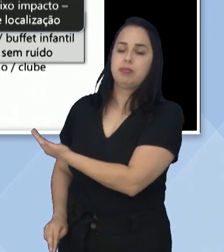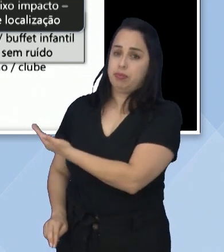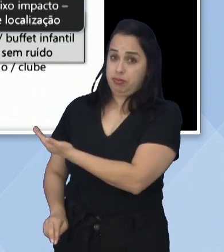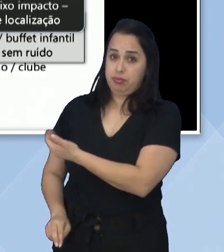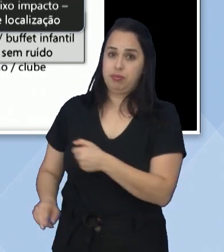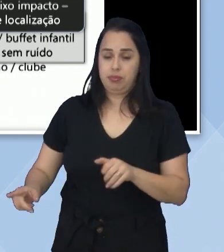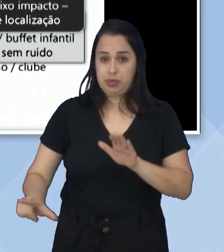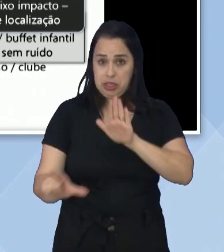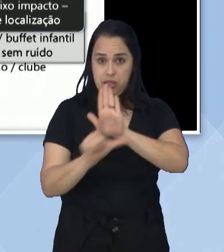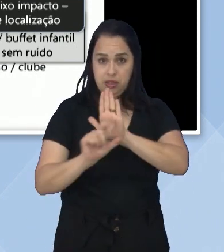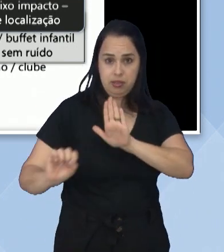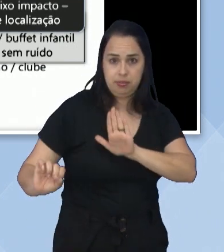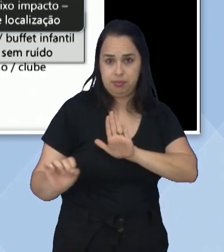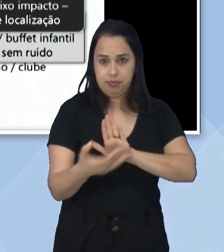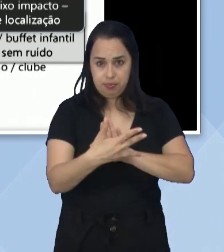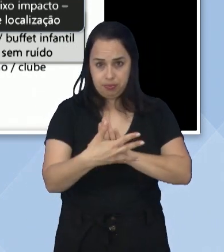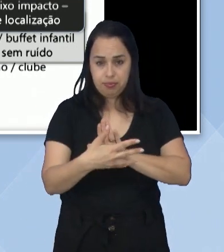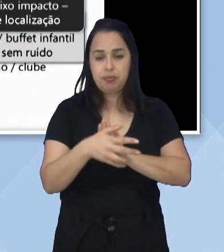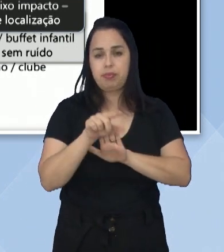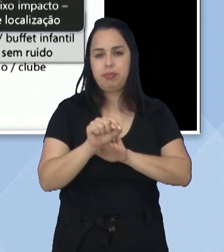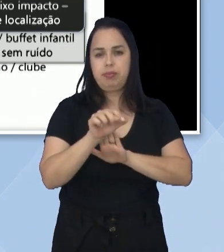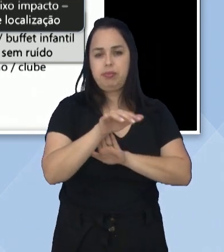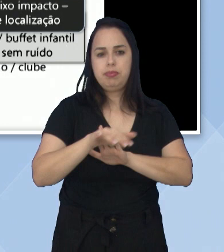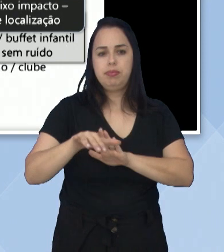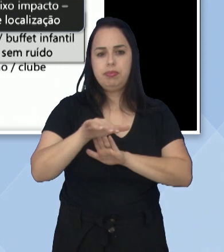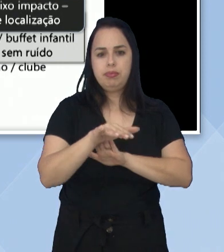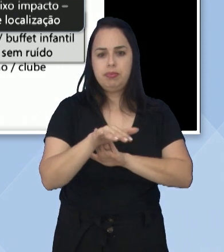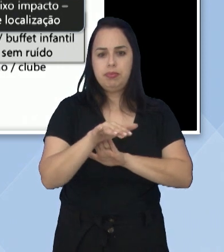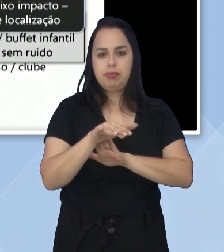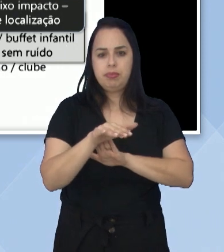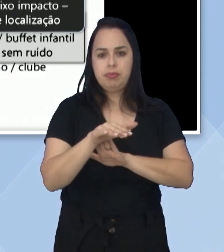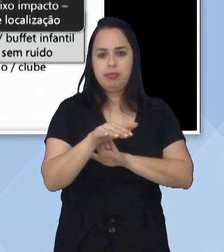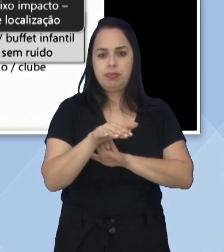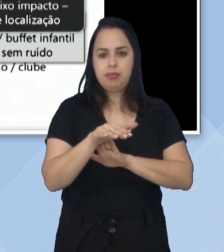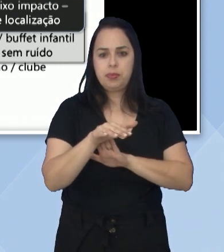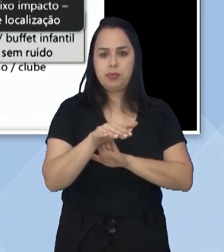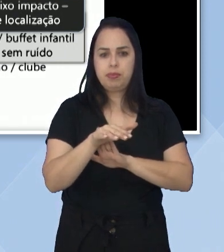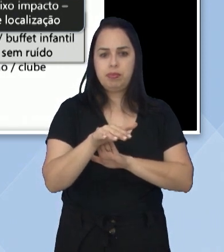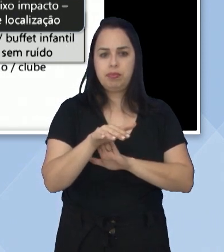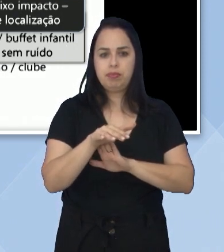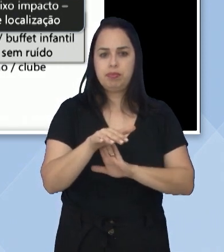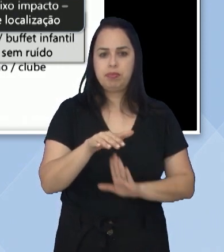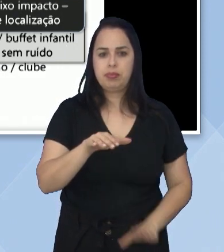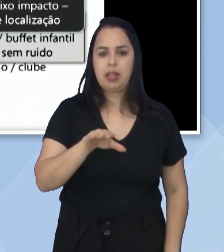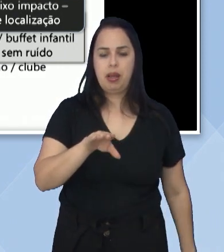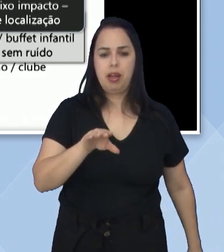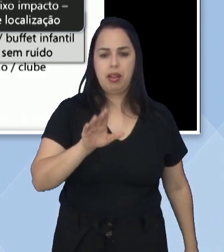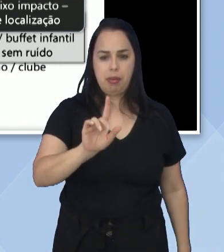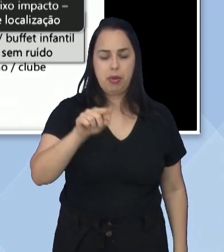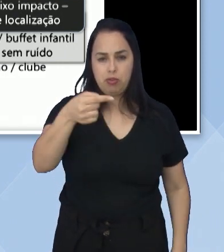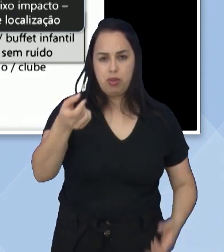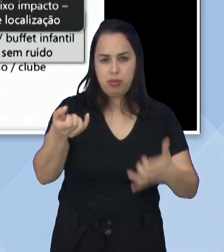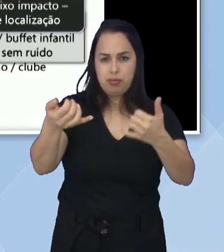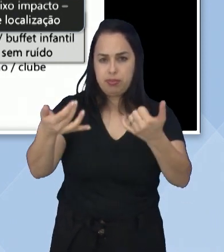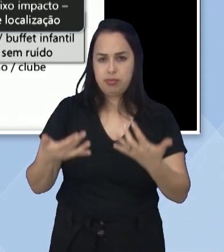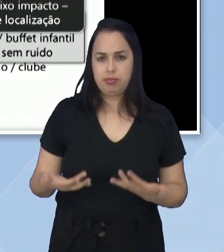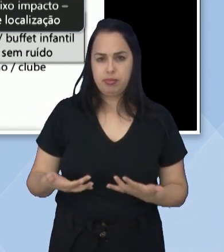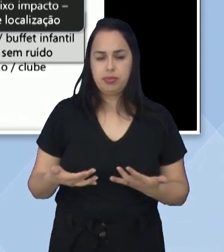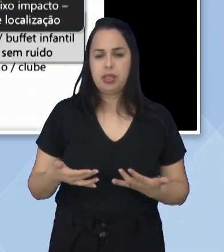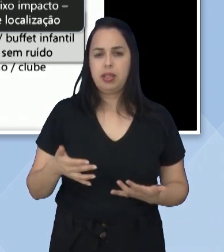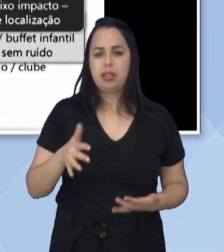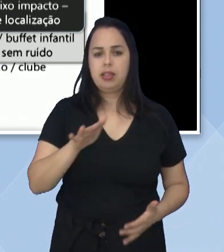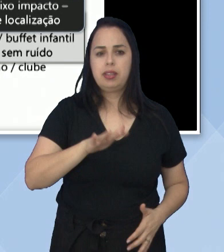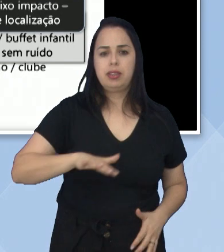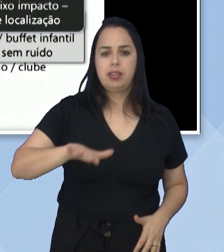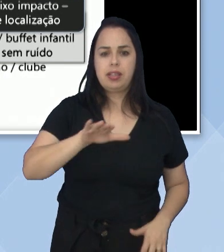nessa legislação na categoria de bar né hoje a questão o bar que eu vou explicar mais na frente ele vai estar numa categoria